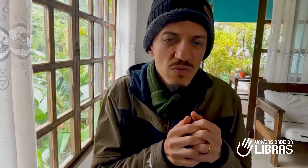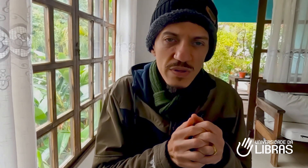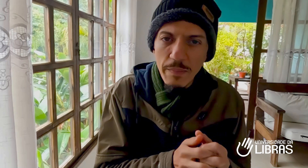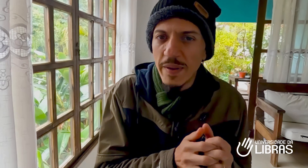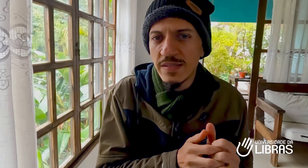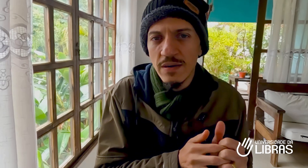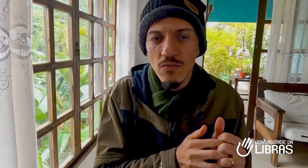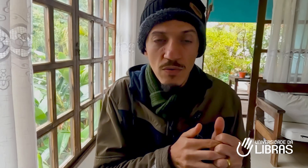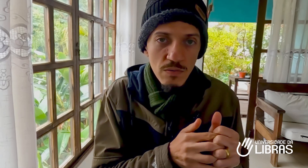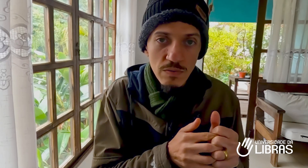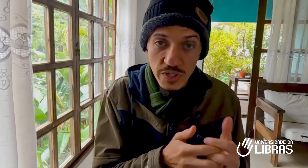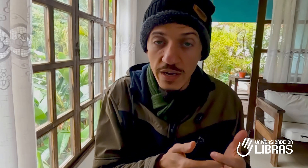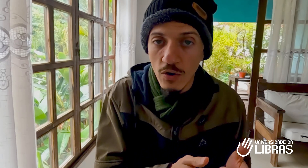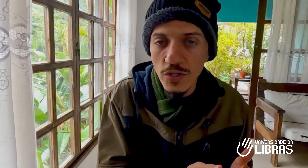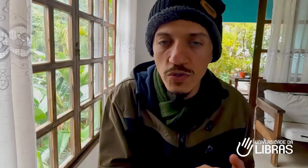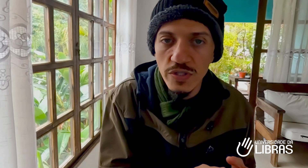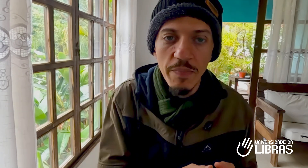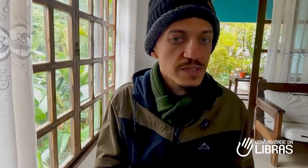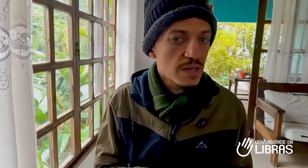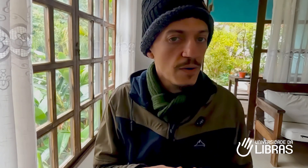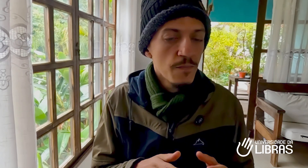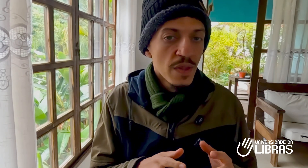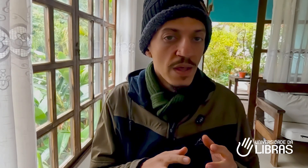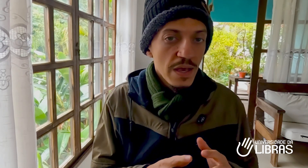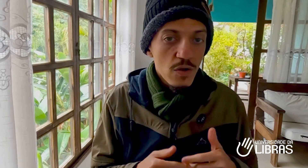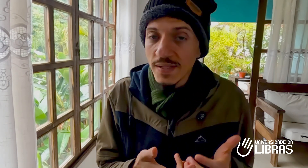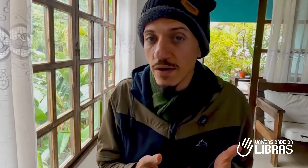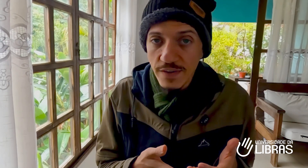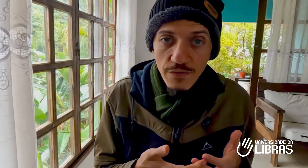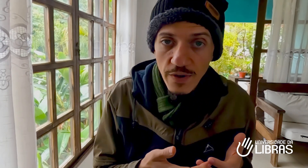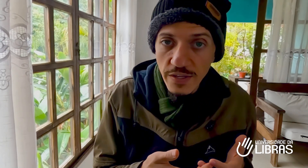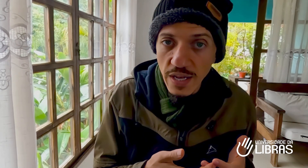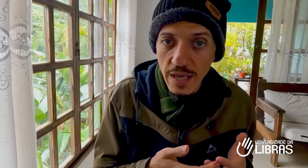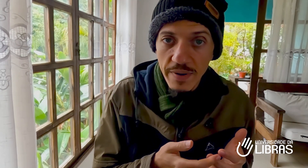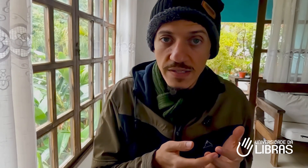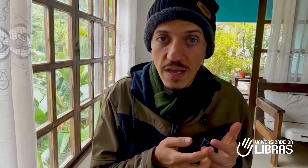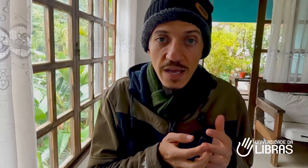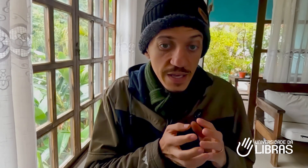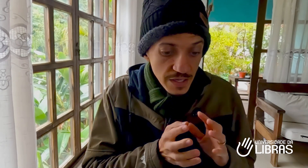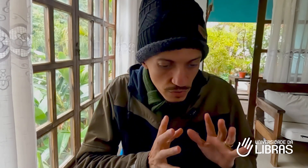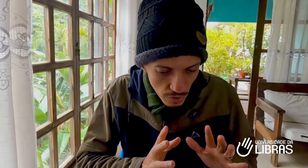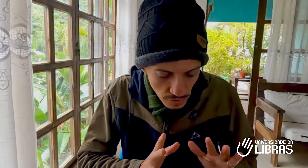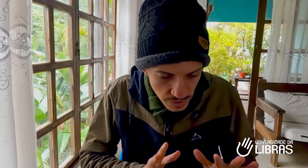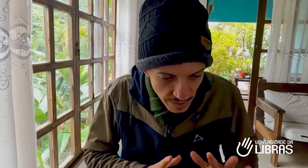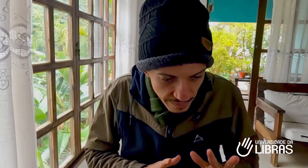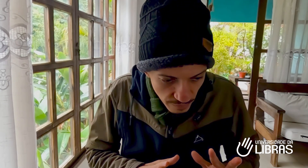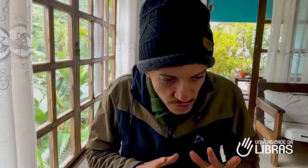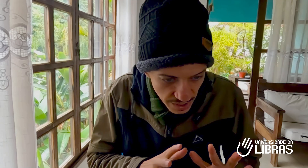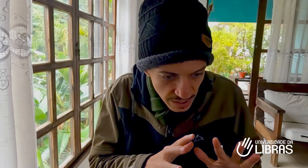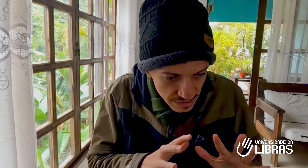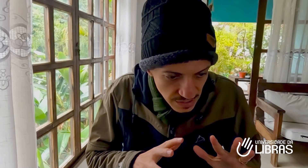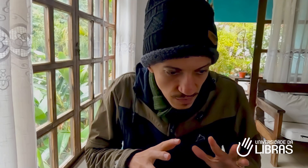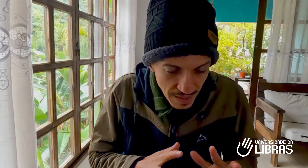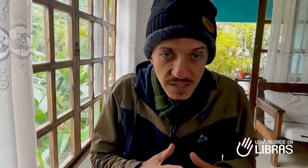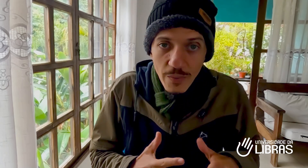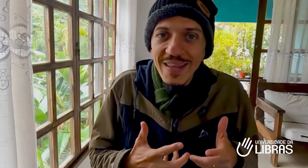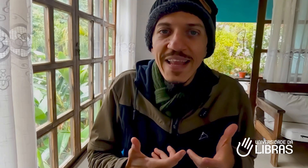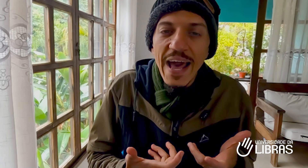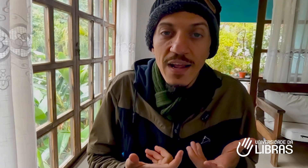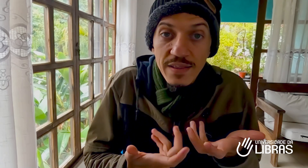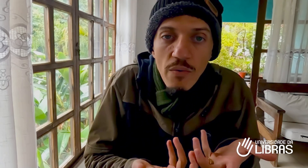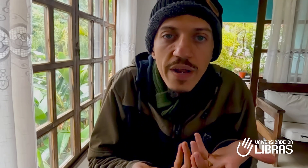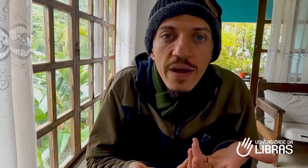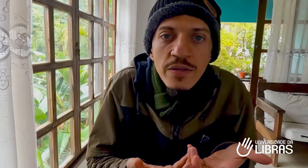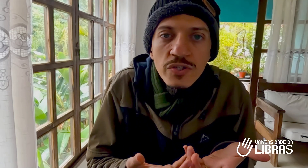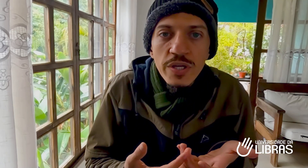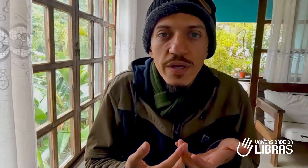estou com diagnóstico de depressão, e começou a fazer o Fluente em Libras. E isso trouxe um nível de transformação